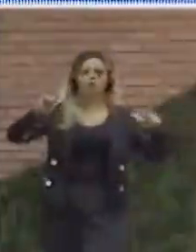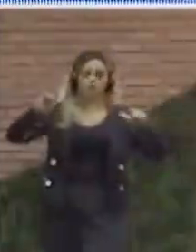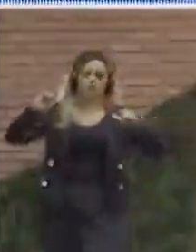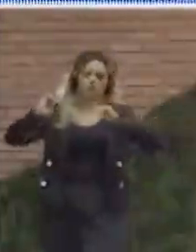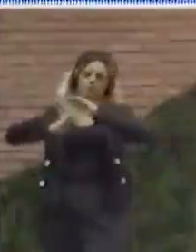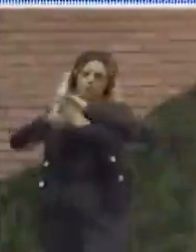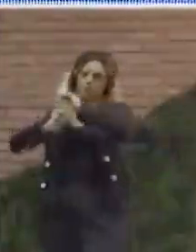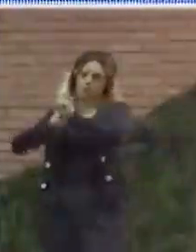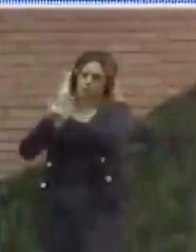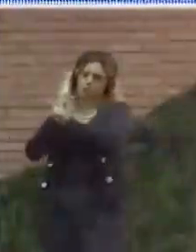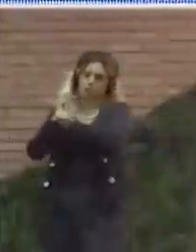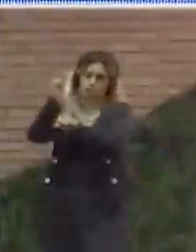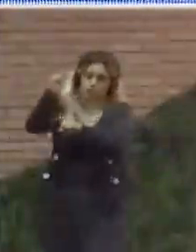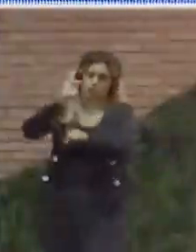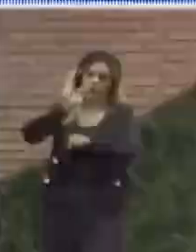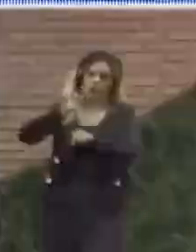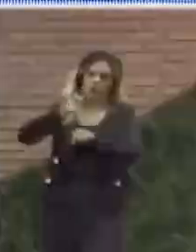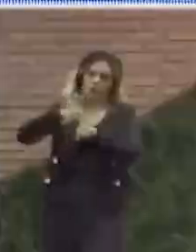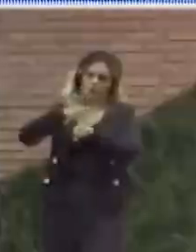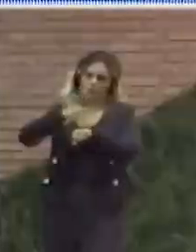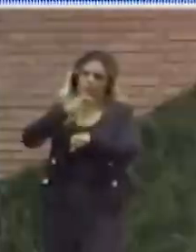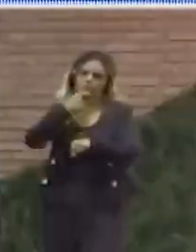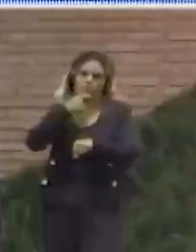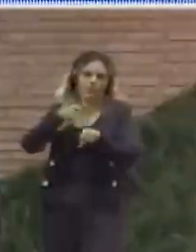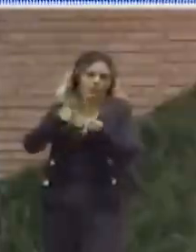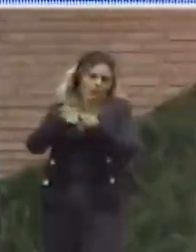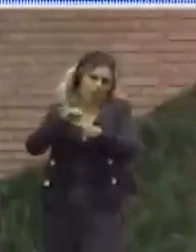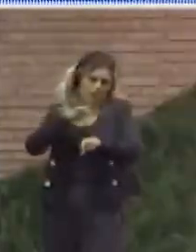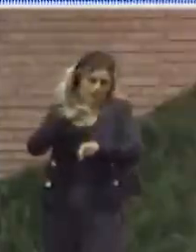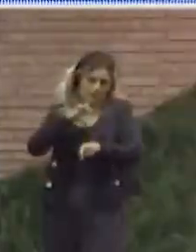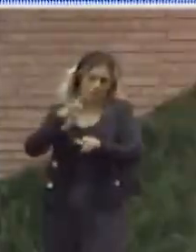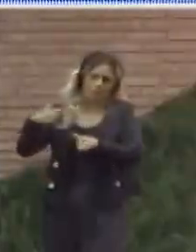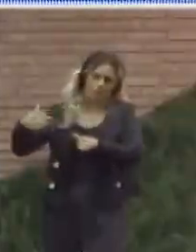construtoras na Inglaterra têm um processo muito mais